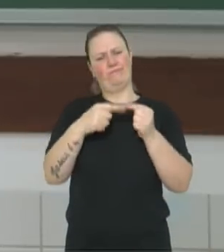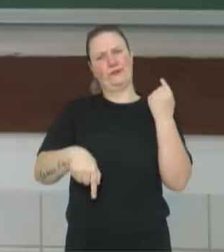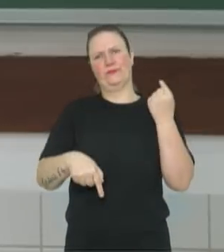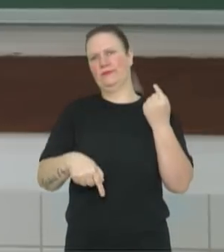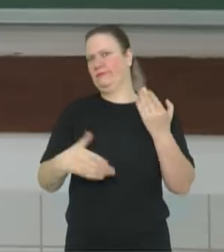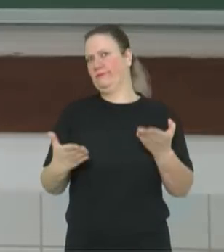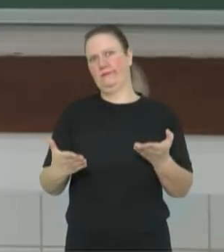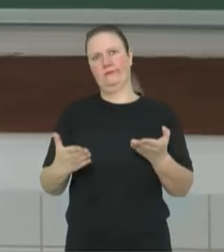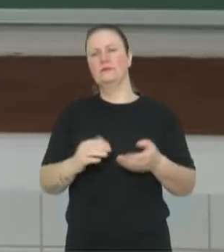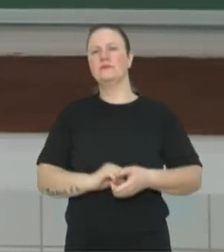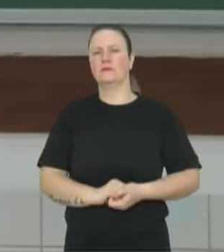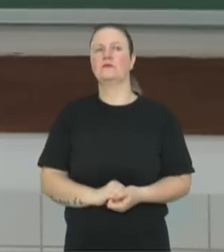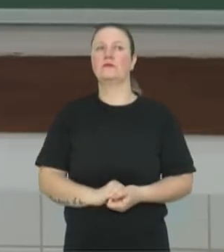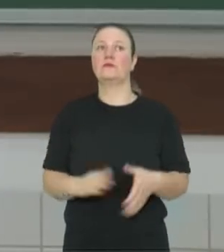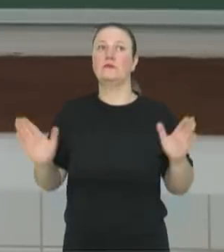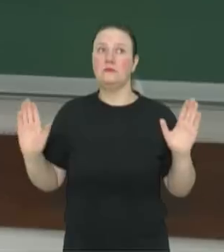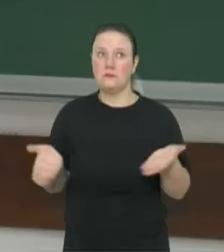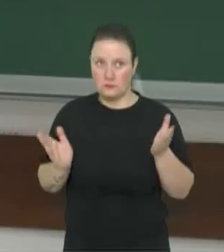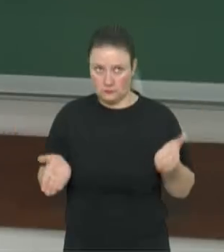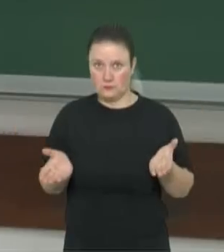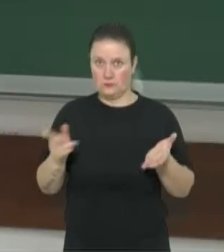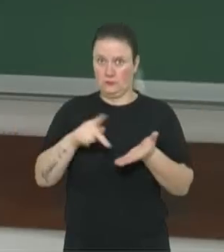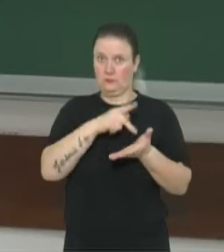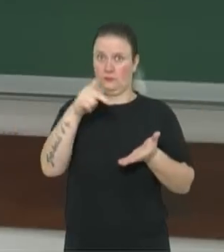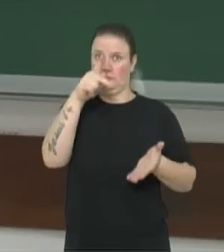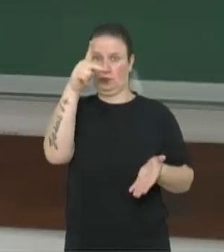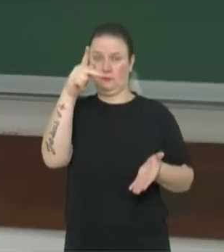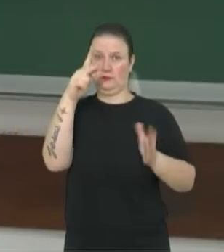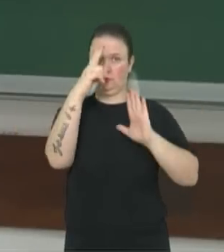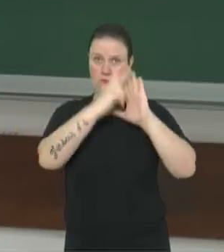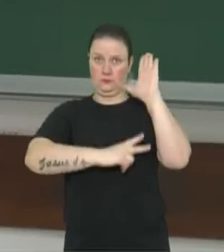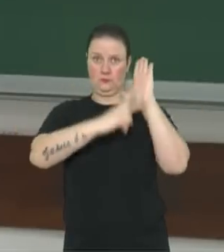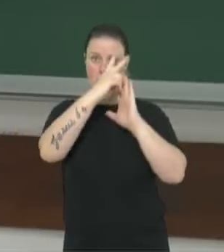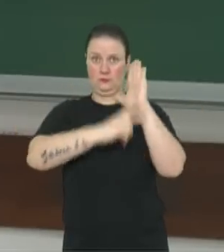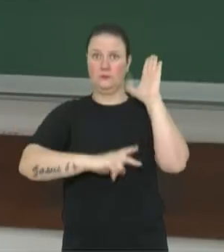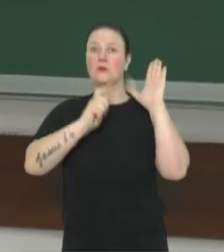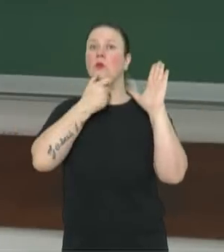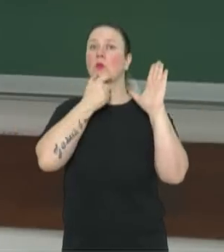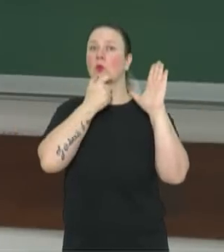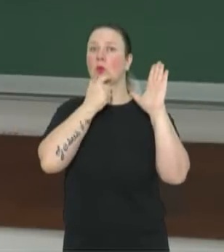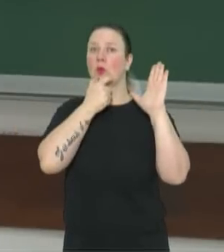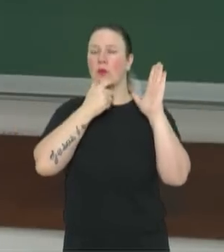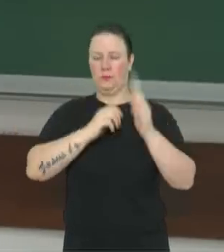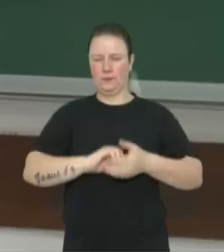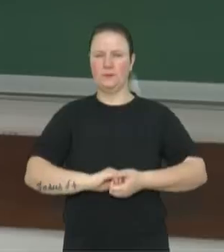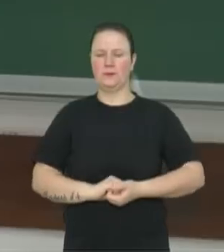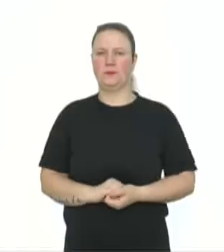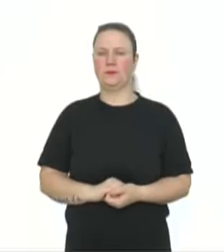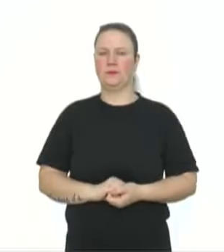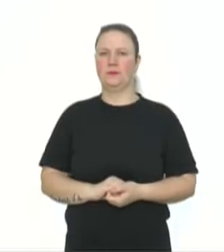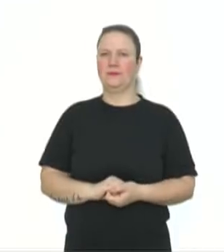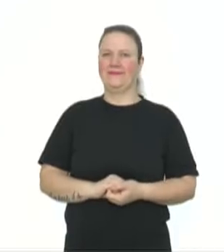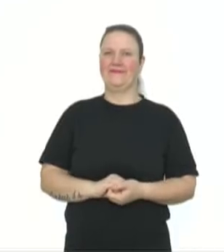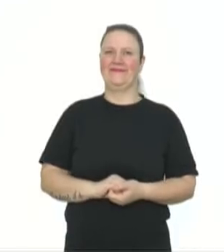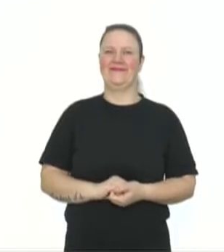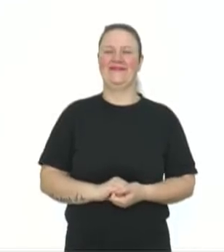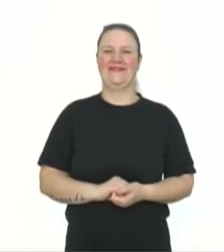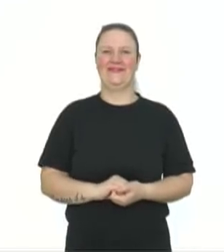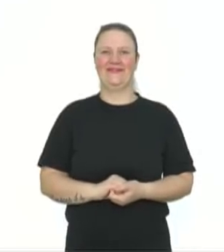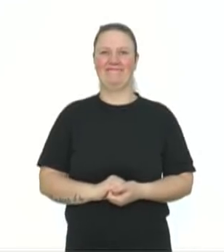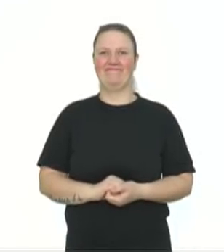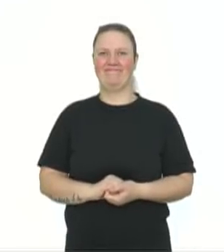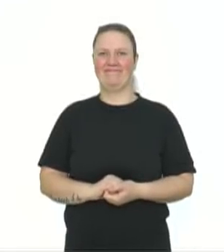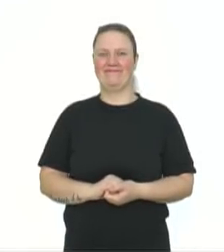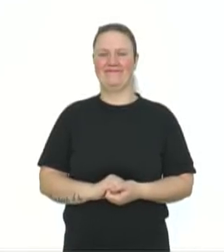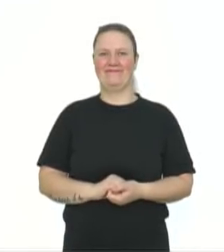Então vamos lá. Olha agora esse poema. There was a young lady named Pat, who carried around her